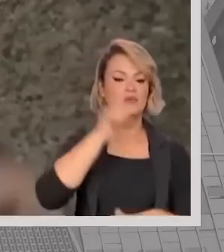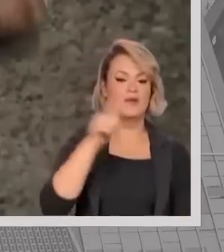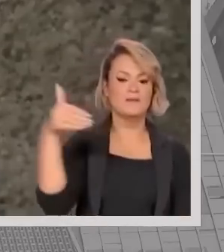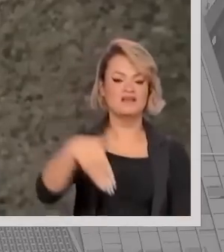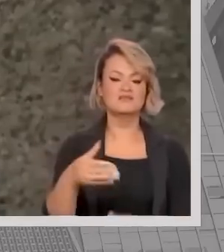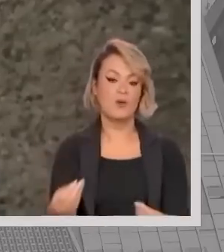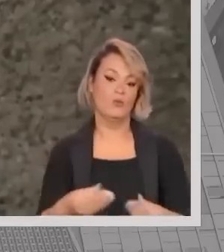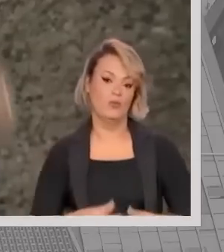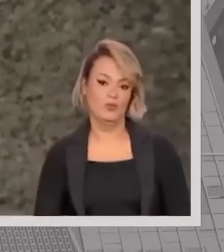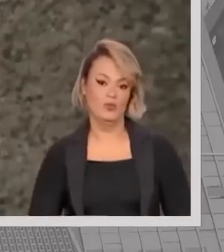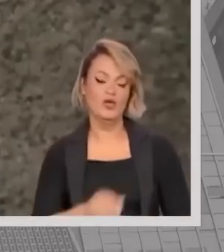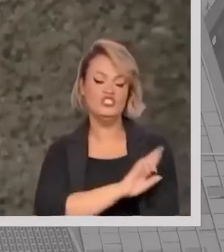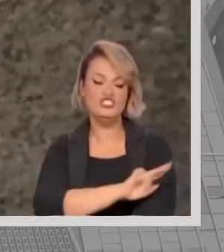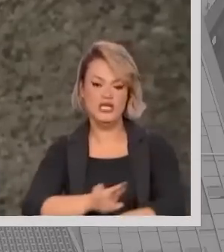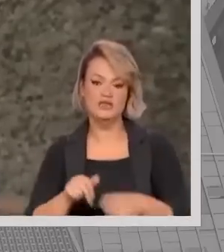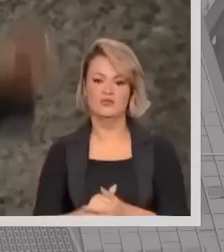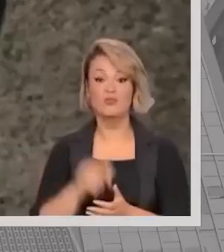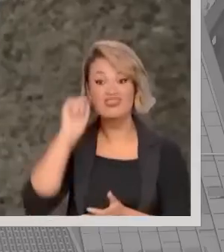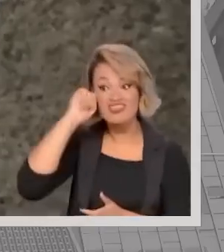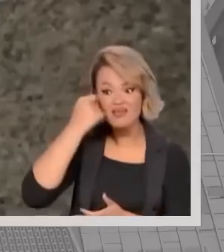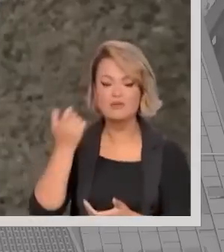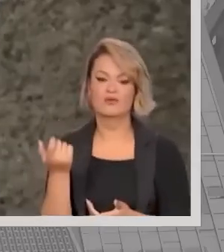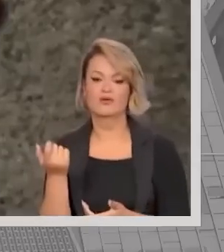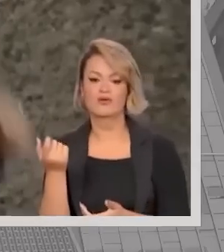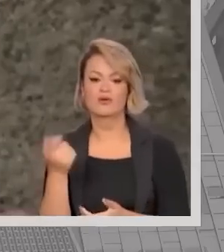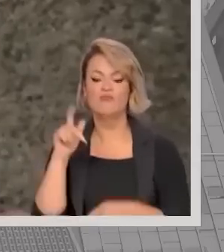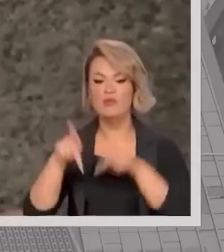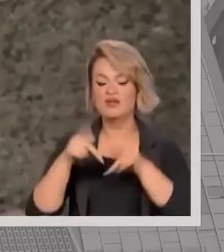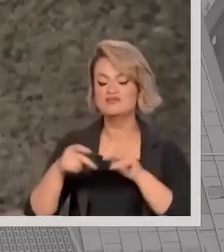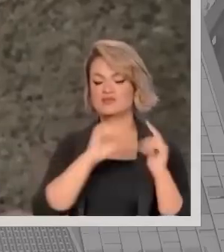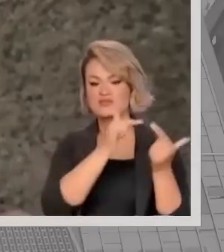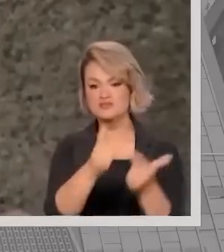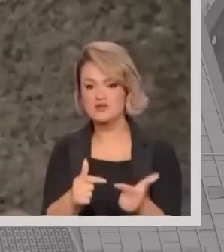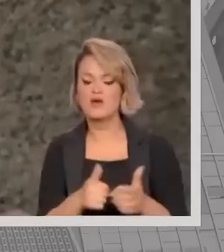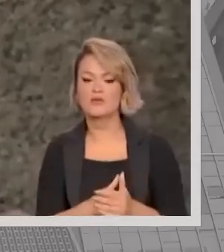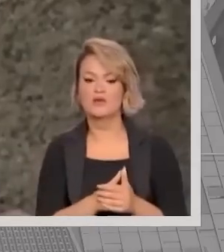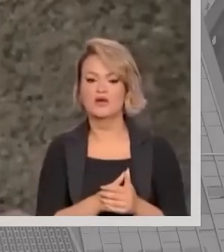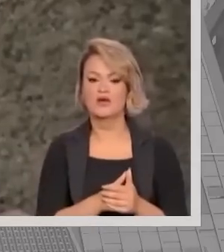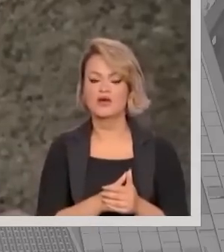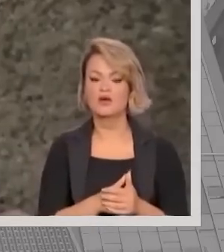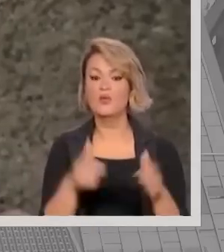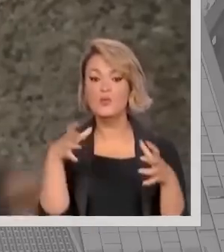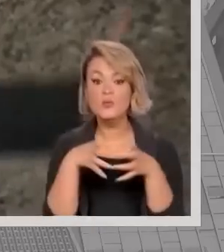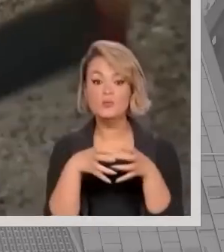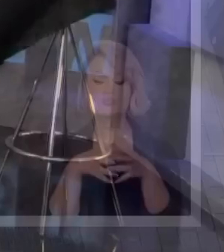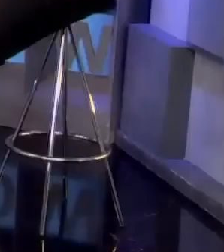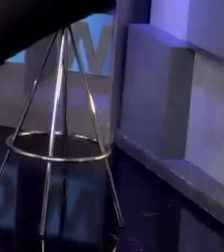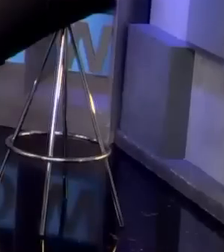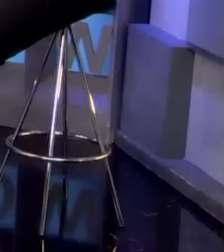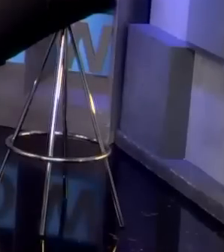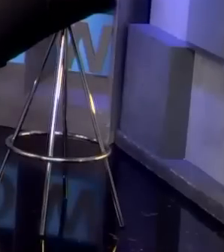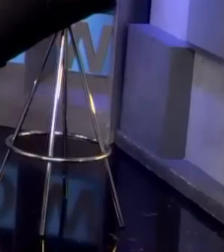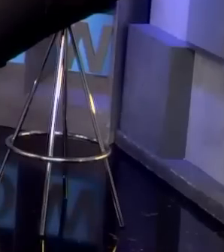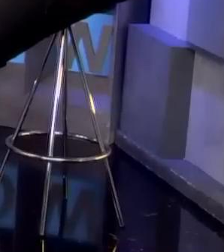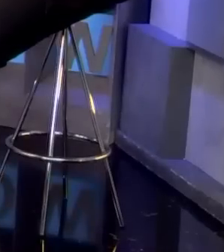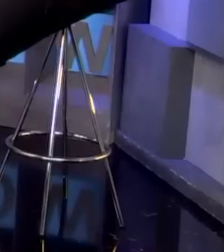o seja, PP. Não falta de onde cortar. Quer dizer, o dinheiro bilionário está ali. E você logo falou do funcionalismo público.